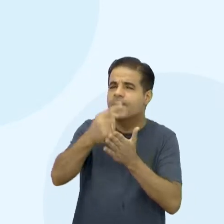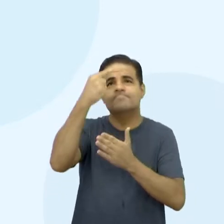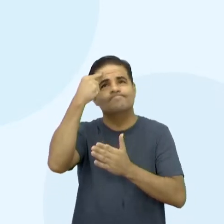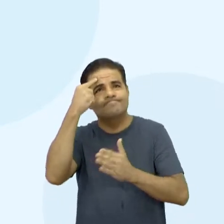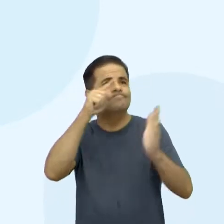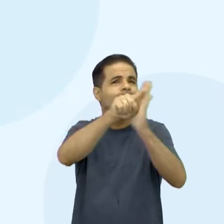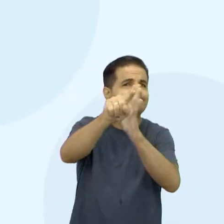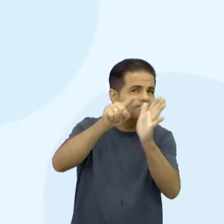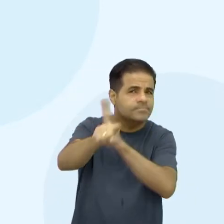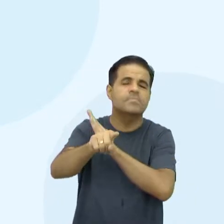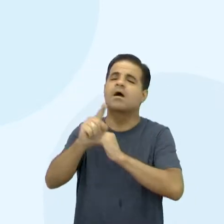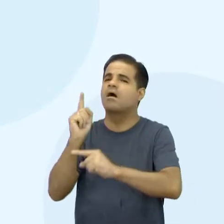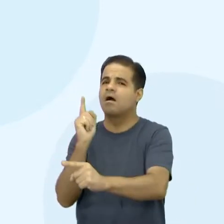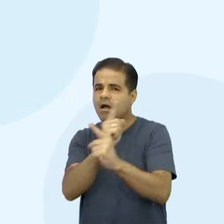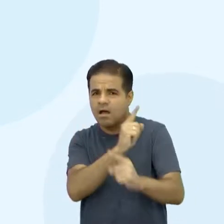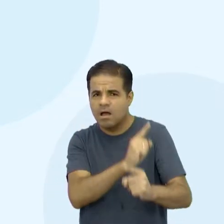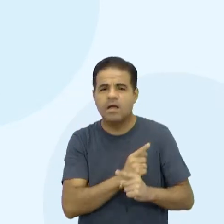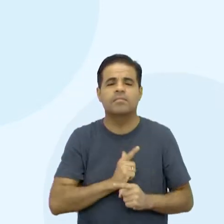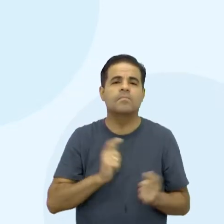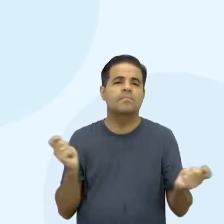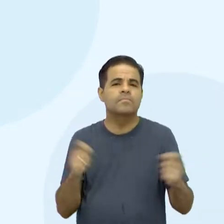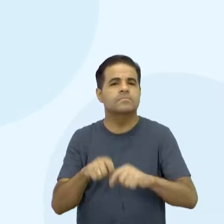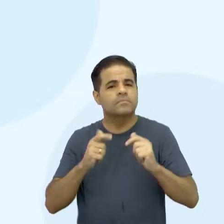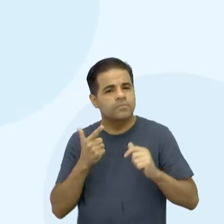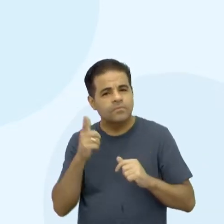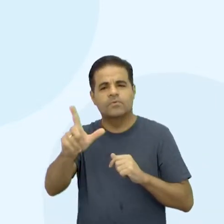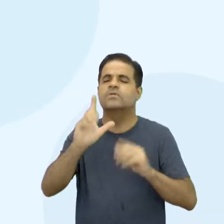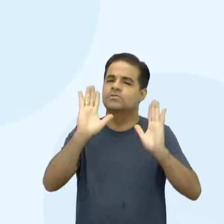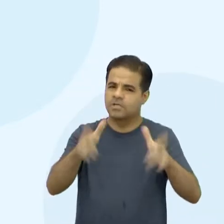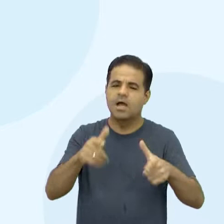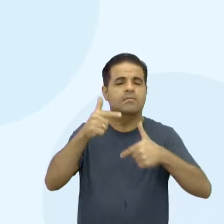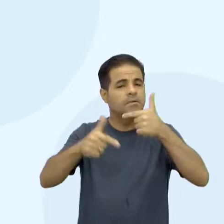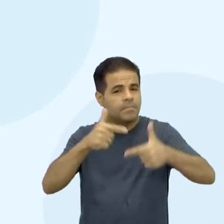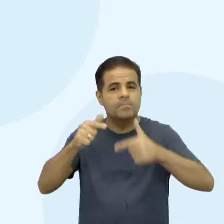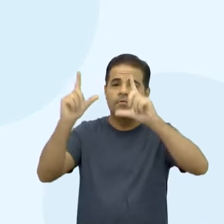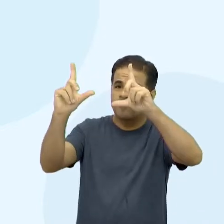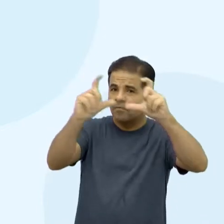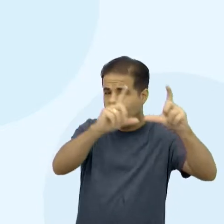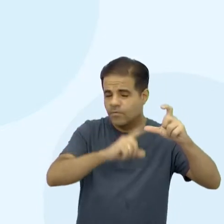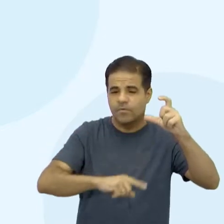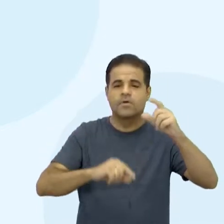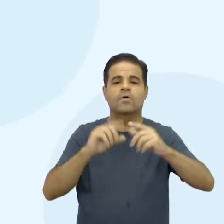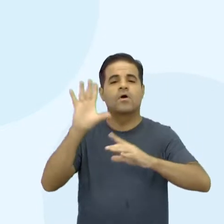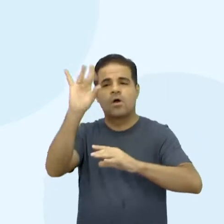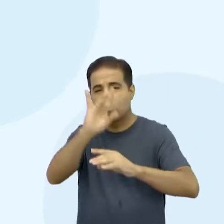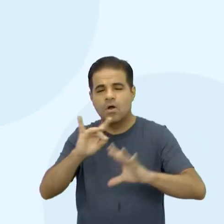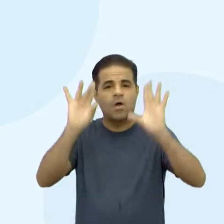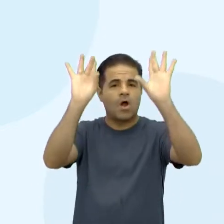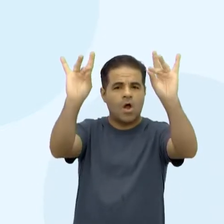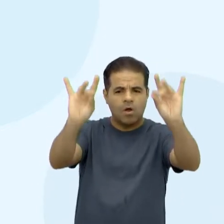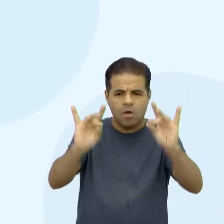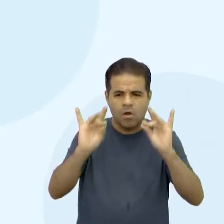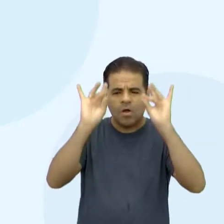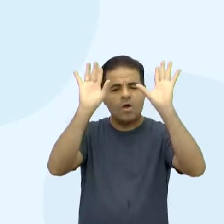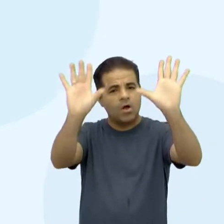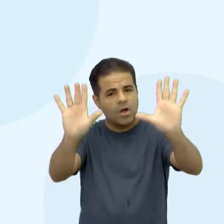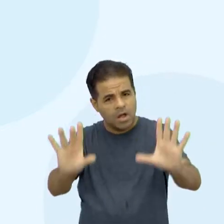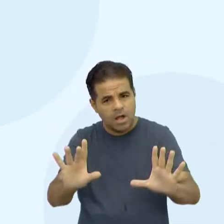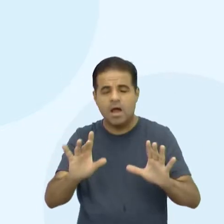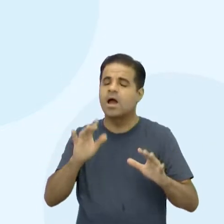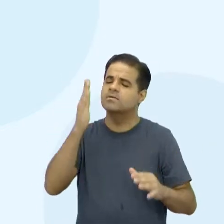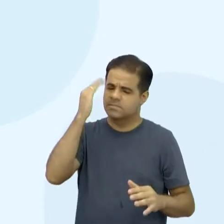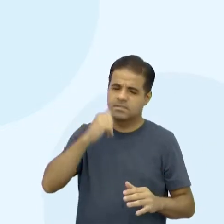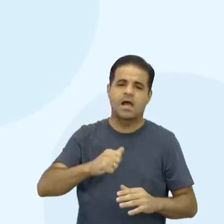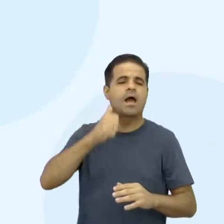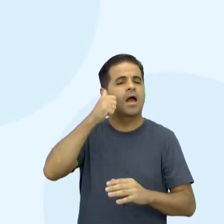né? Modificou bastante. A gente tem uma outra possibilidade, a gente está trabalhando com fotografia, com colagem, nessa daí, e a gente sabe que a Mona Lisa é uma